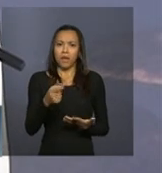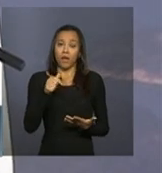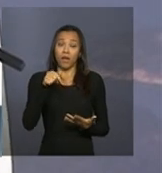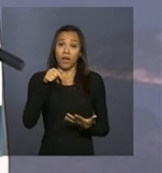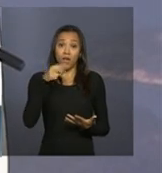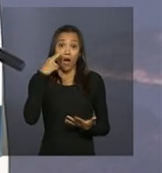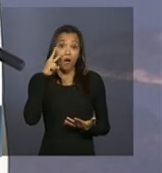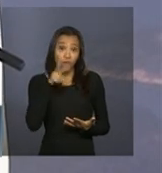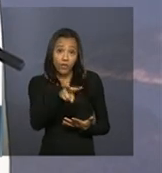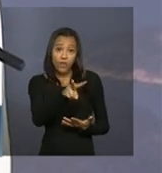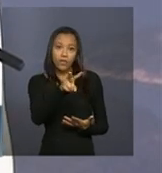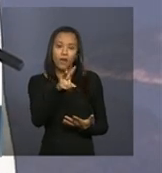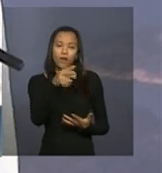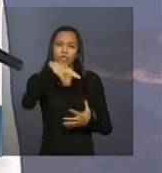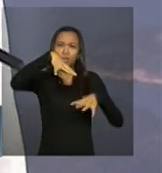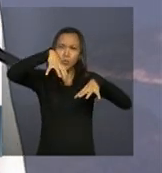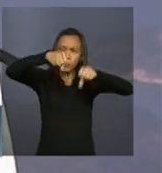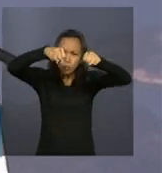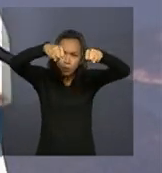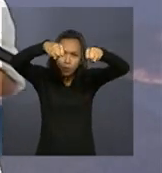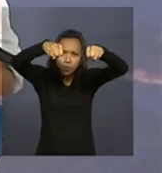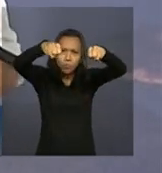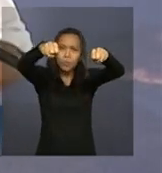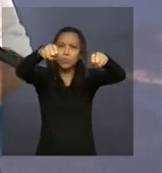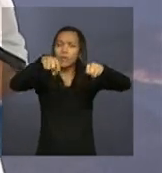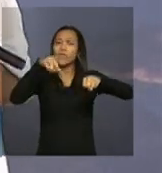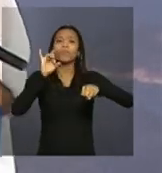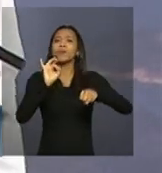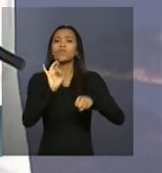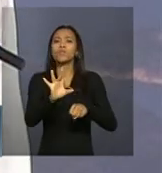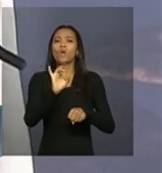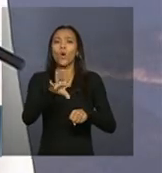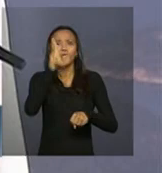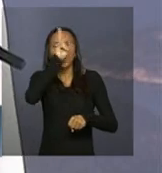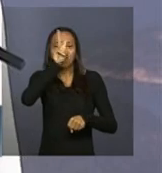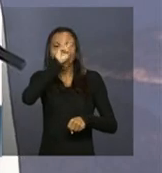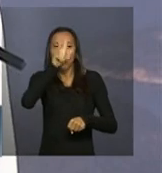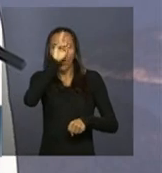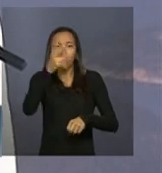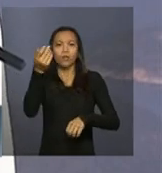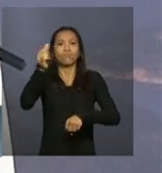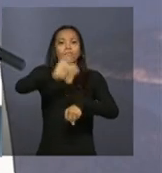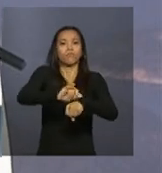escura durante anos. Aqui não está a história do Rio só, aqui está a história do Brasil.